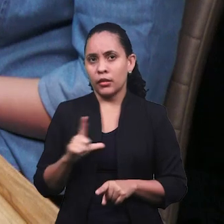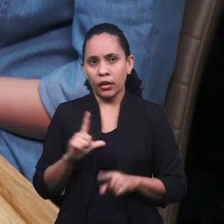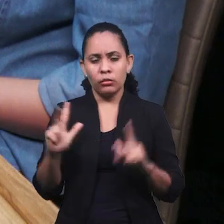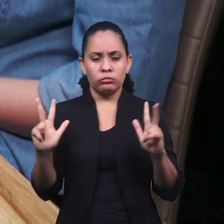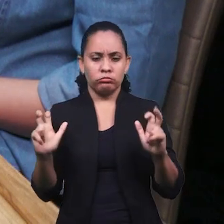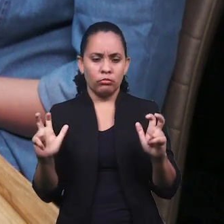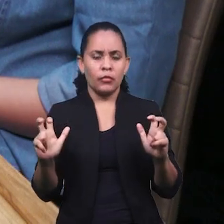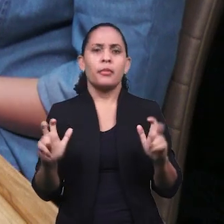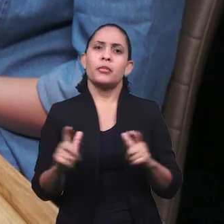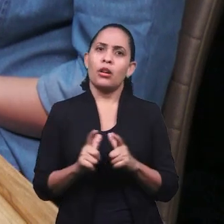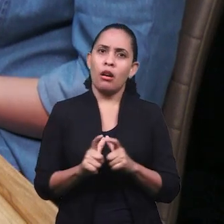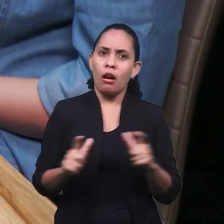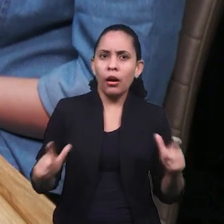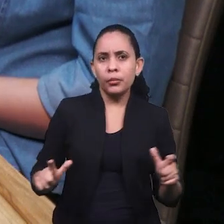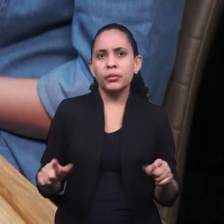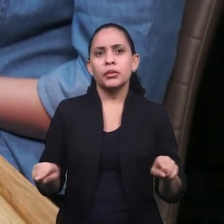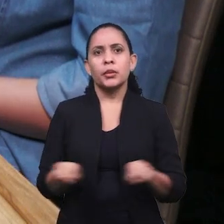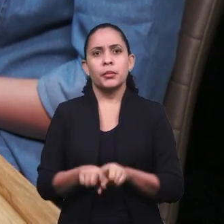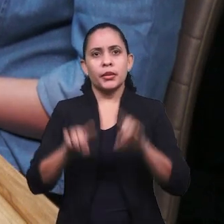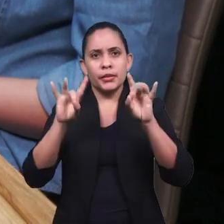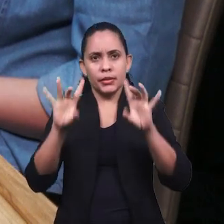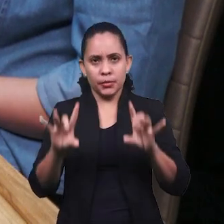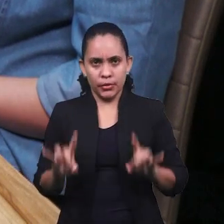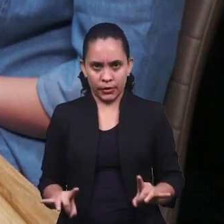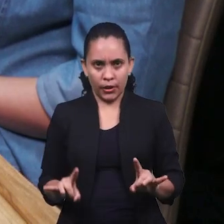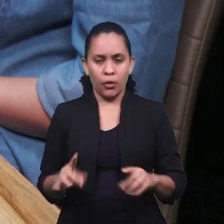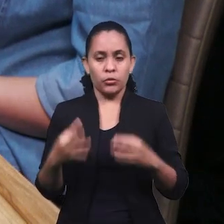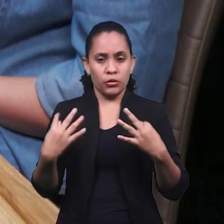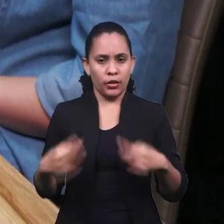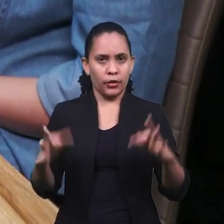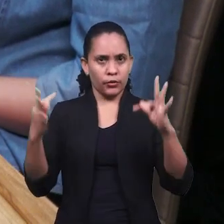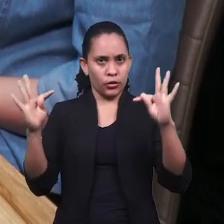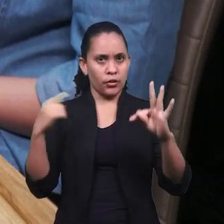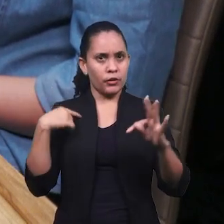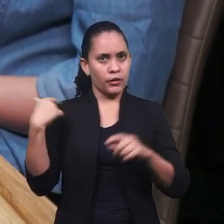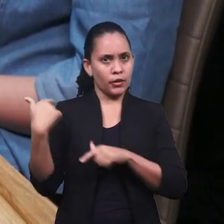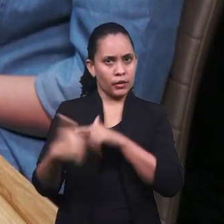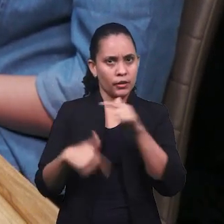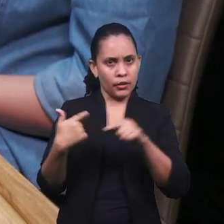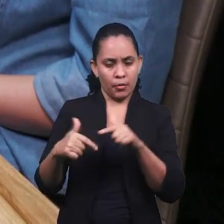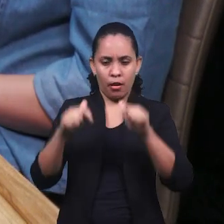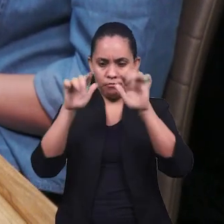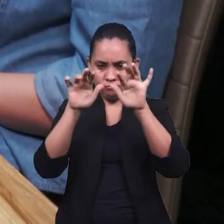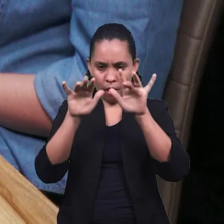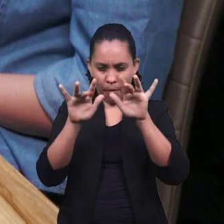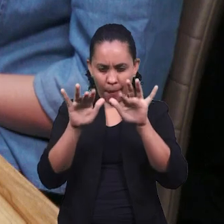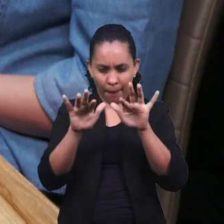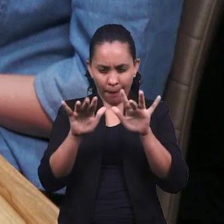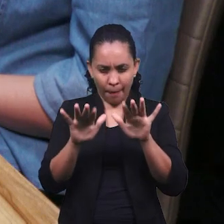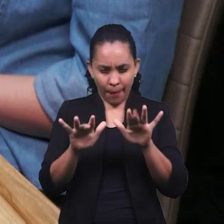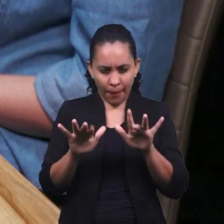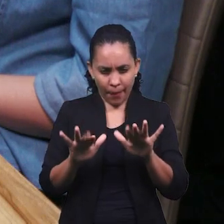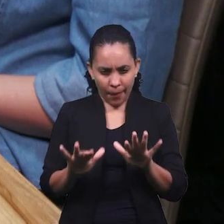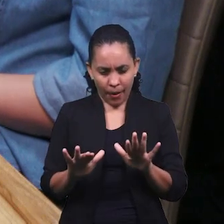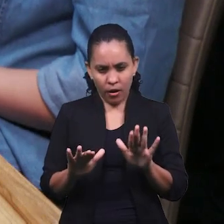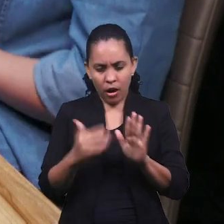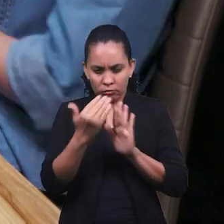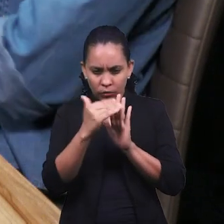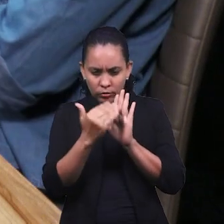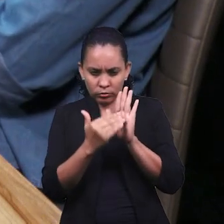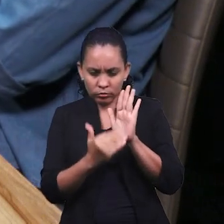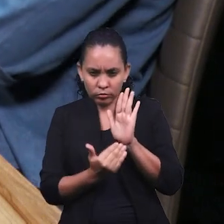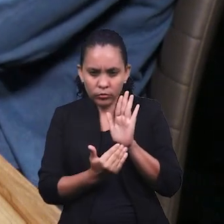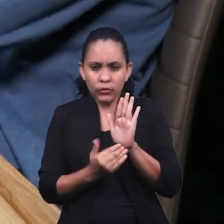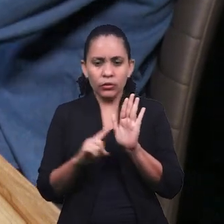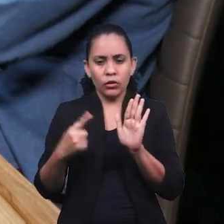essa informação em cima desses dados brutos que são recebidos, né, coletados muitas vezes na empresa, sem contar os dados não estruturados, que muitas